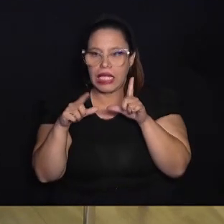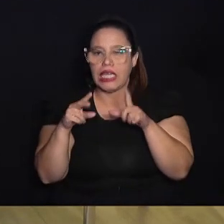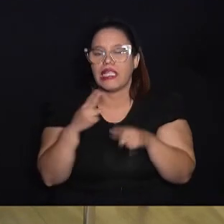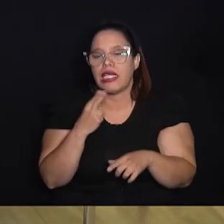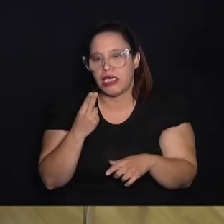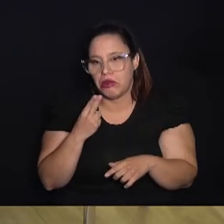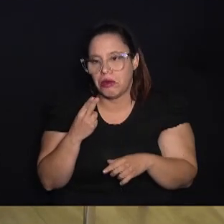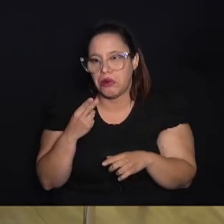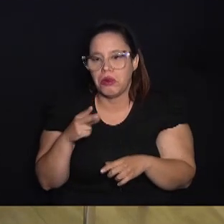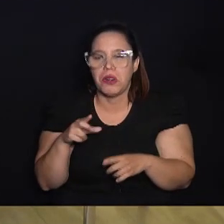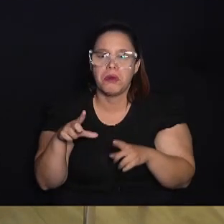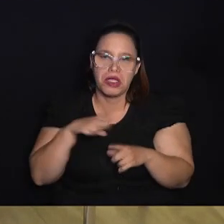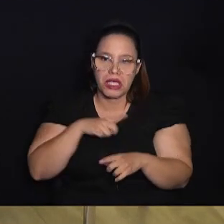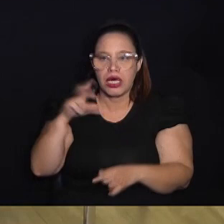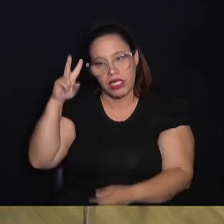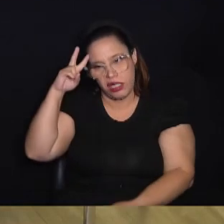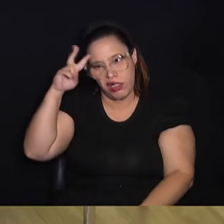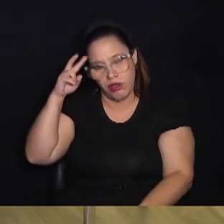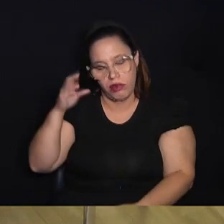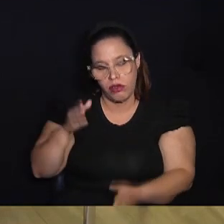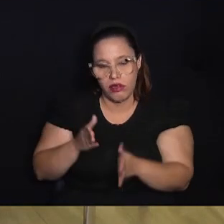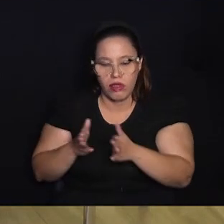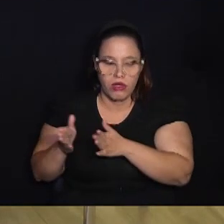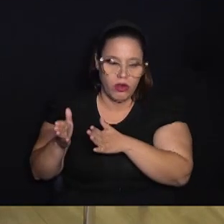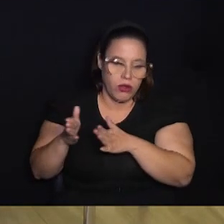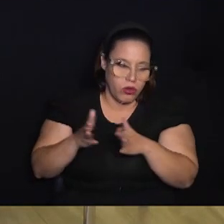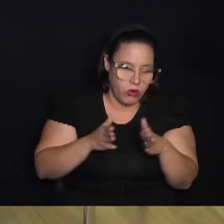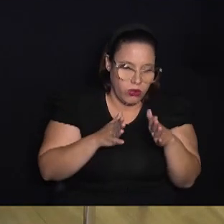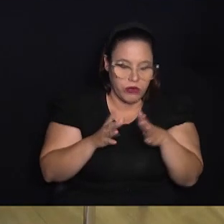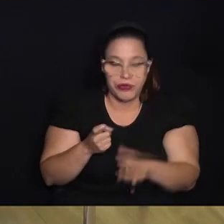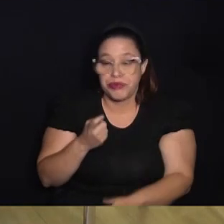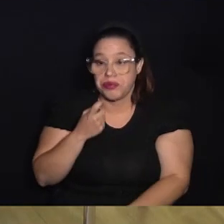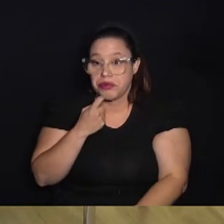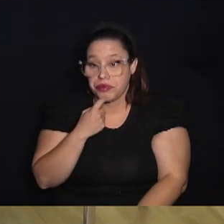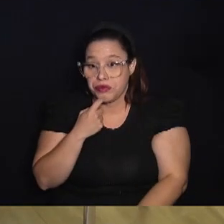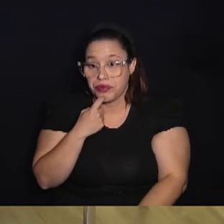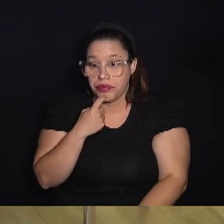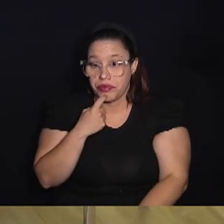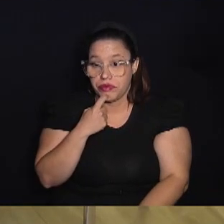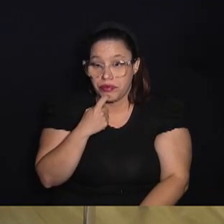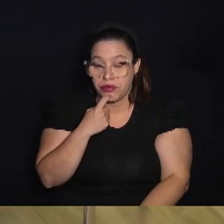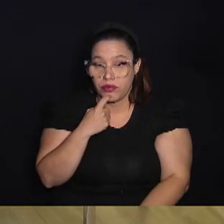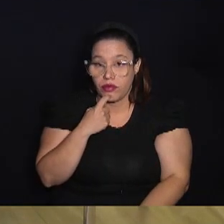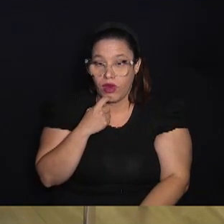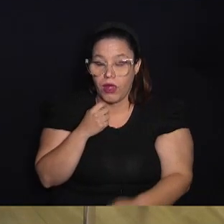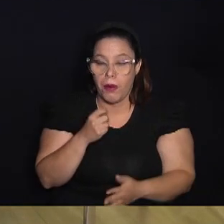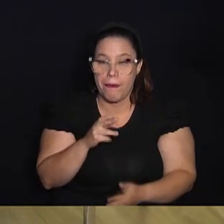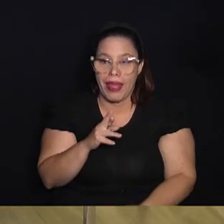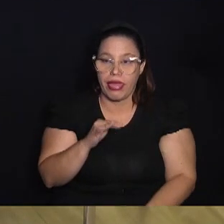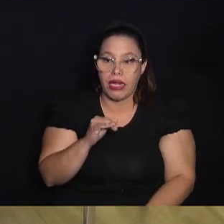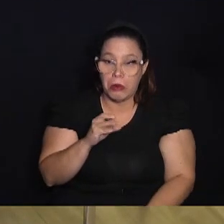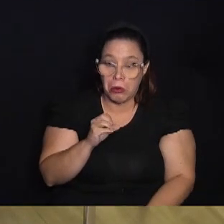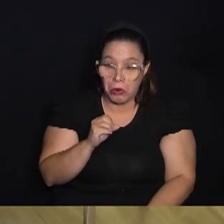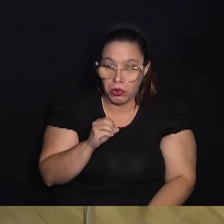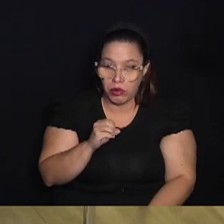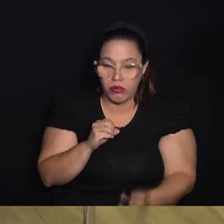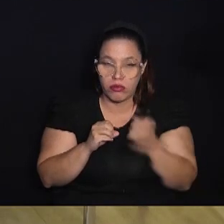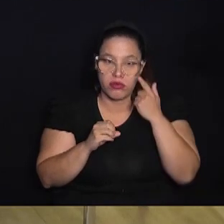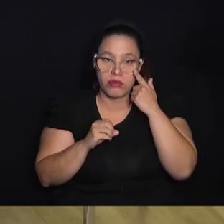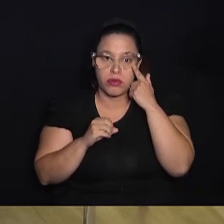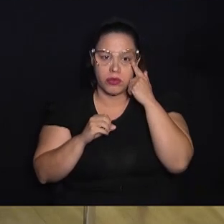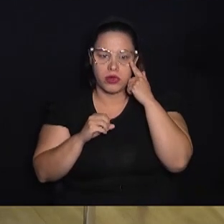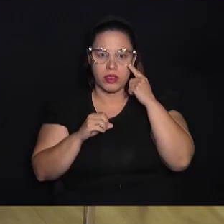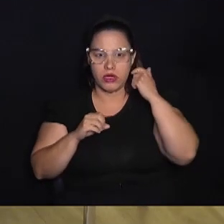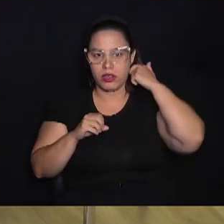gente traz né a gente andando por Campinas conhecendo as ruas os patrimônios a gente vai vendo o tanto de história que tem por trás desses patrimônios de Campinas já deu para